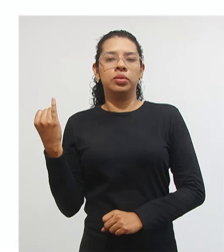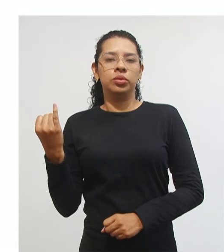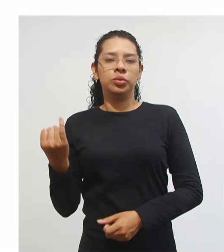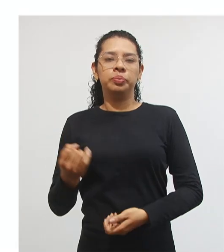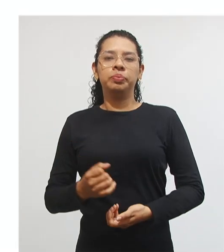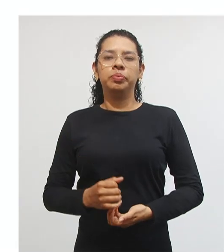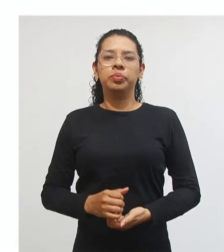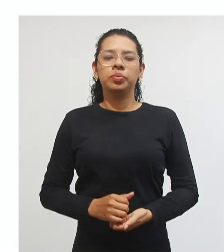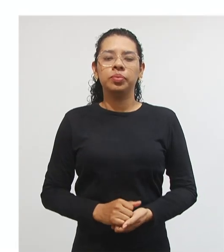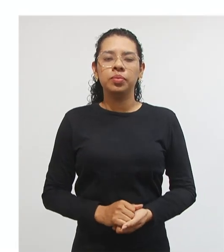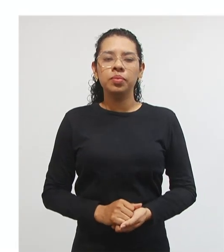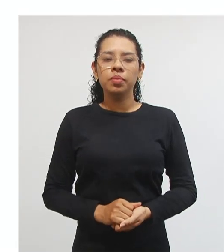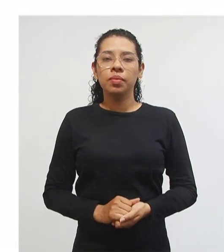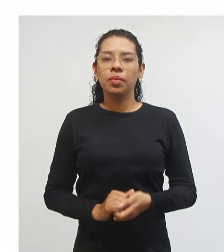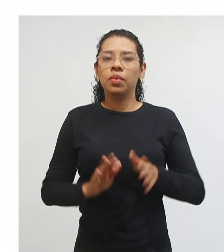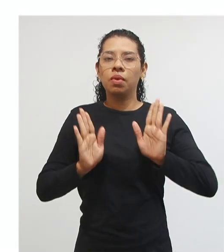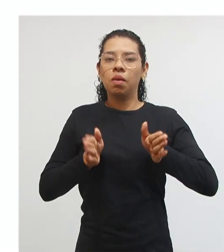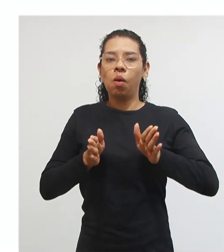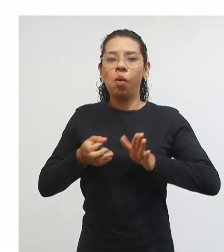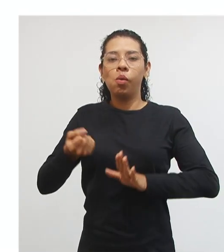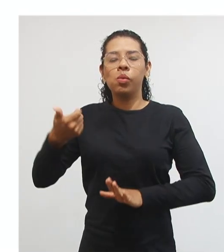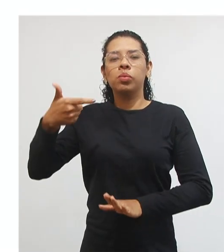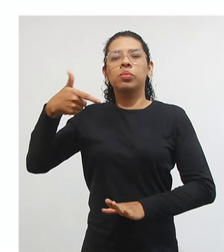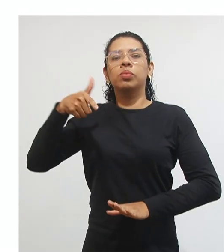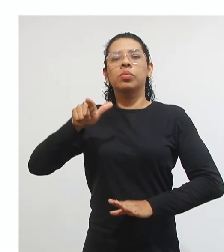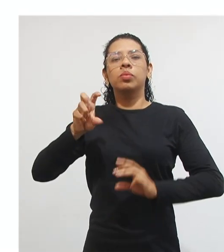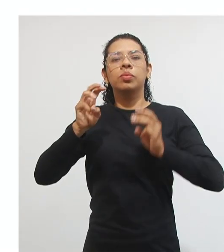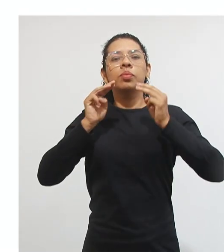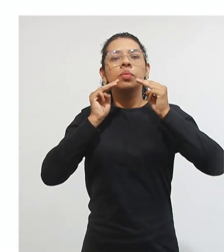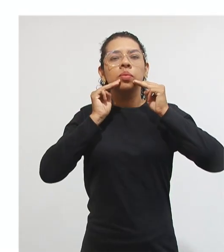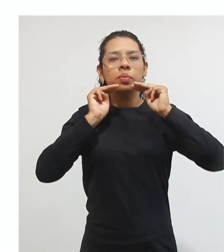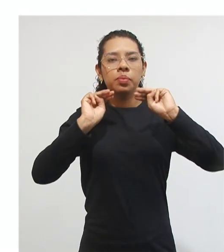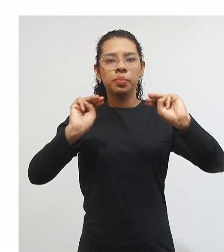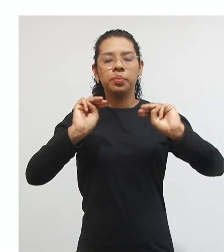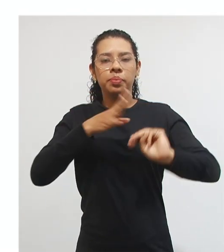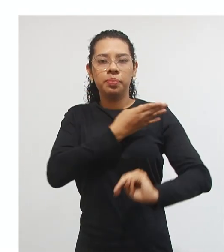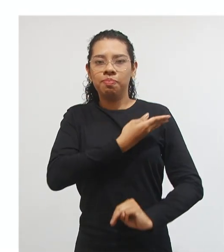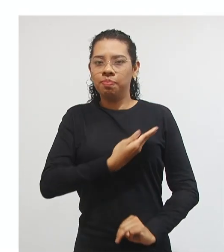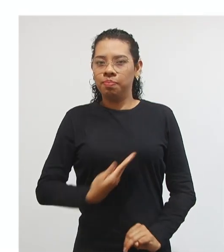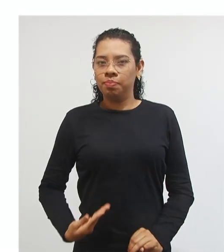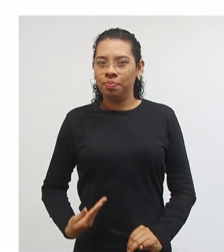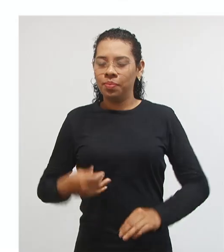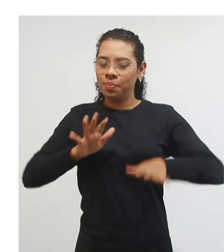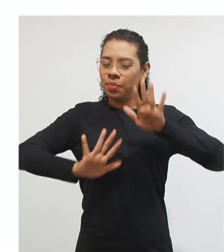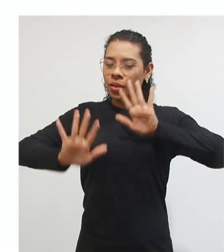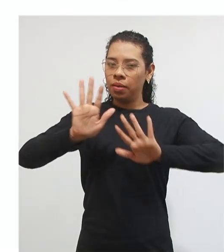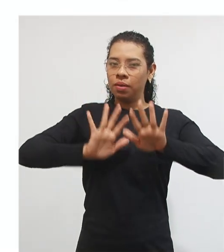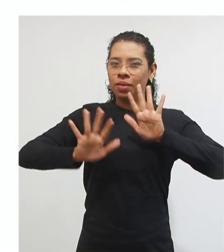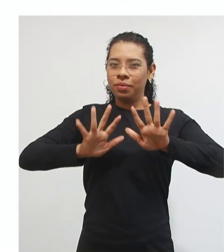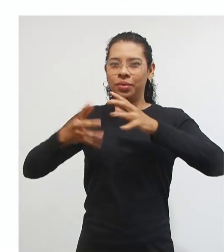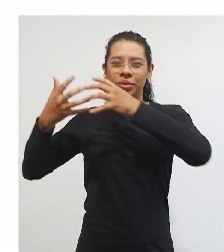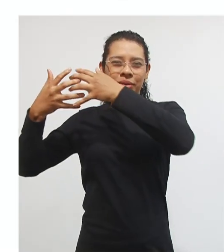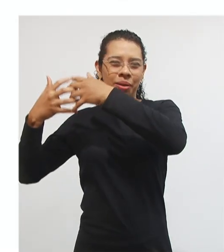O marketing político, muitas vezes, ele é confundido, né? Ele abrange